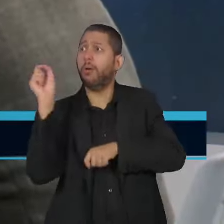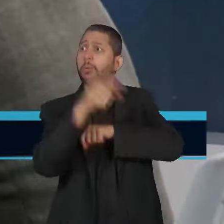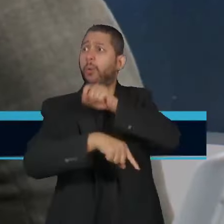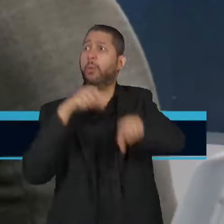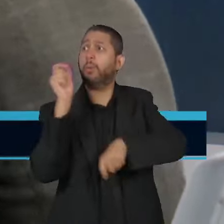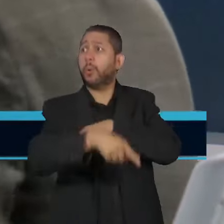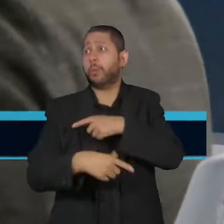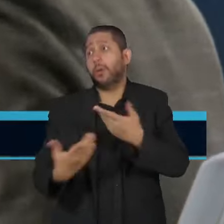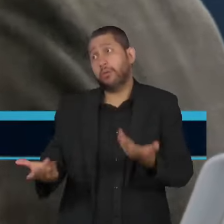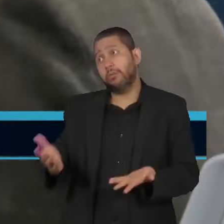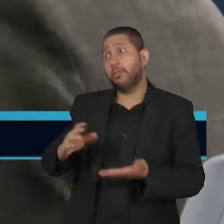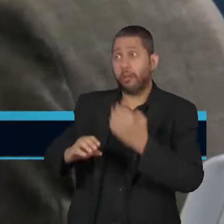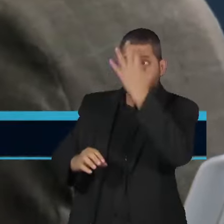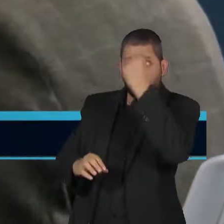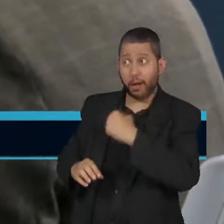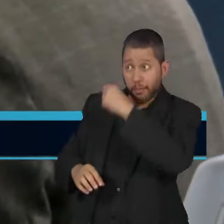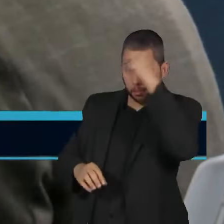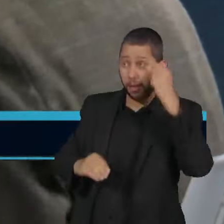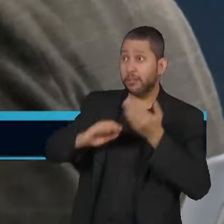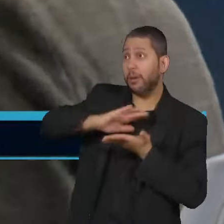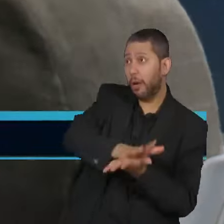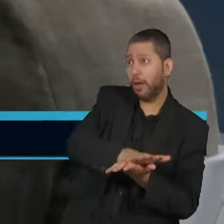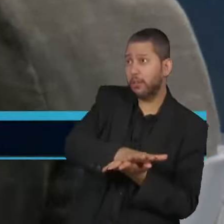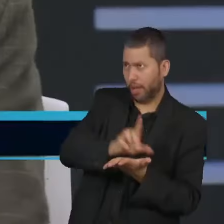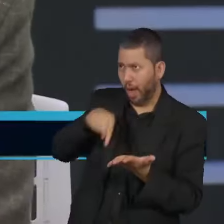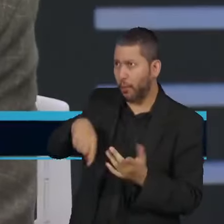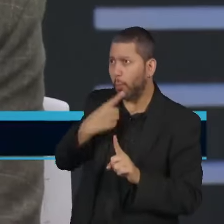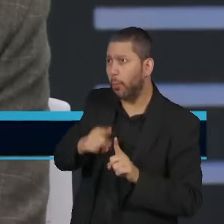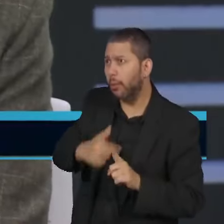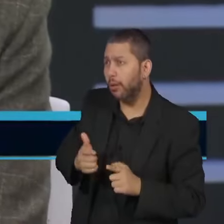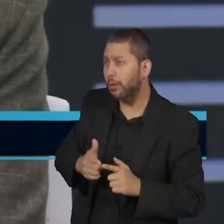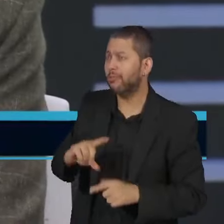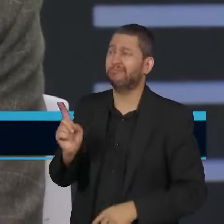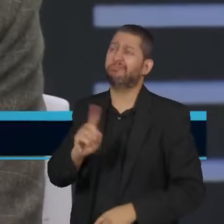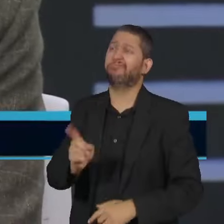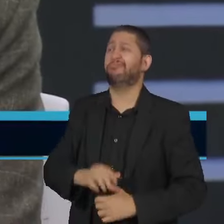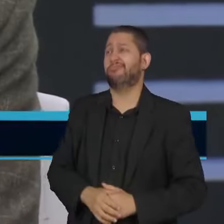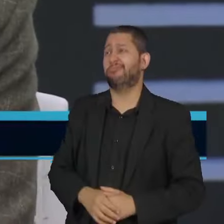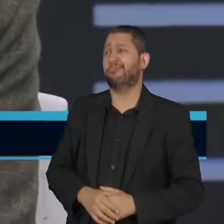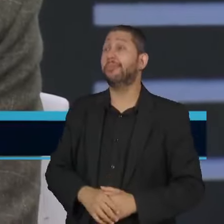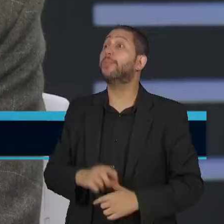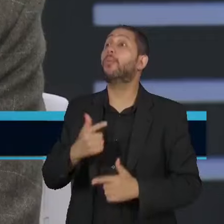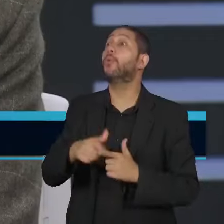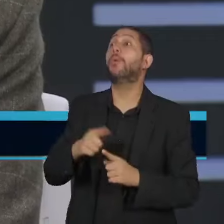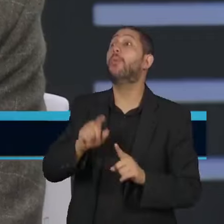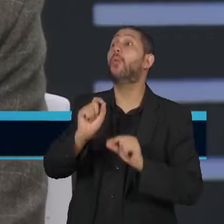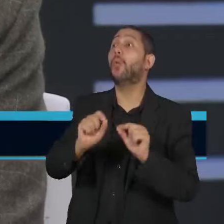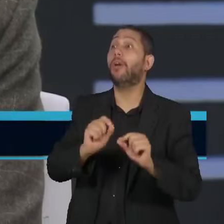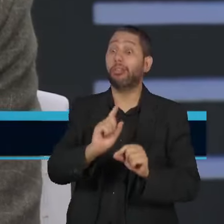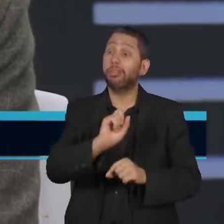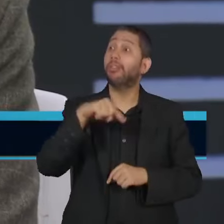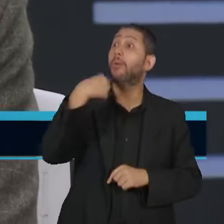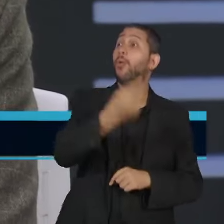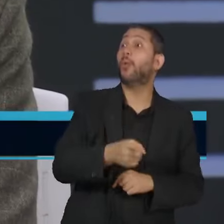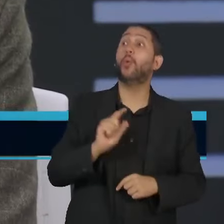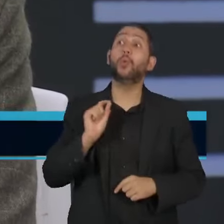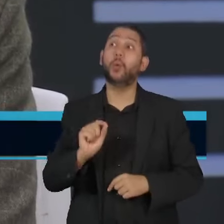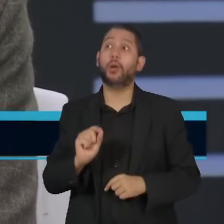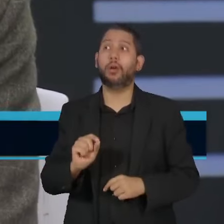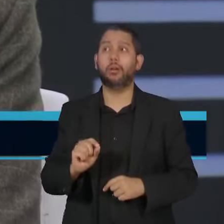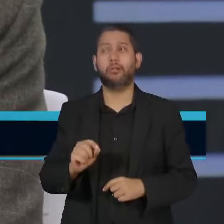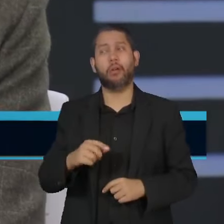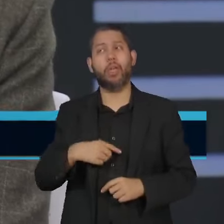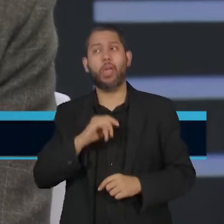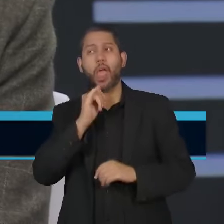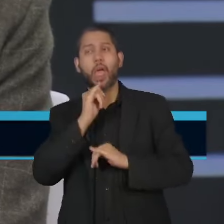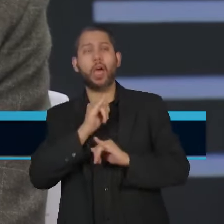de esmagar o Hamas. O problema não é esmagar o Hamas. Eventualmente, isso chegar lá. O problema é o que você faz depois. E nisso daí, o governo